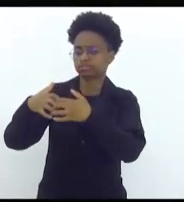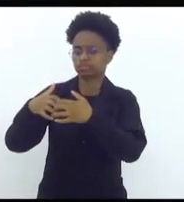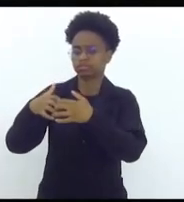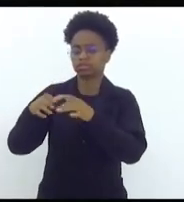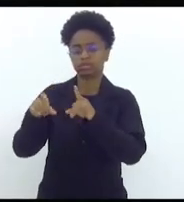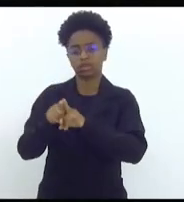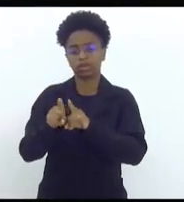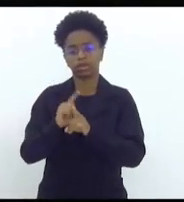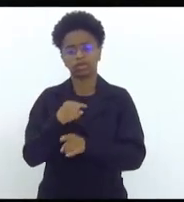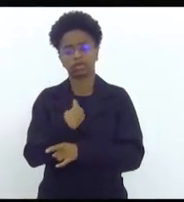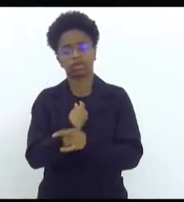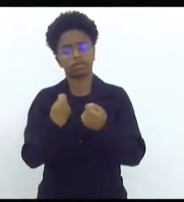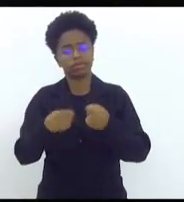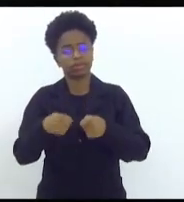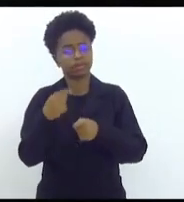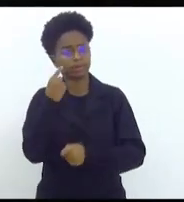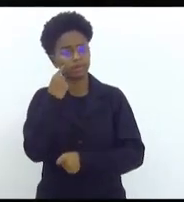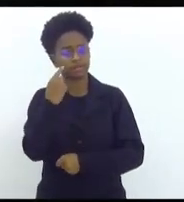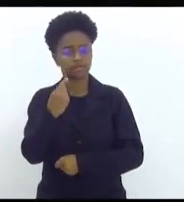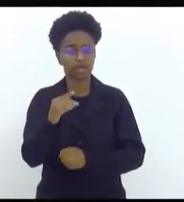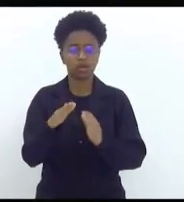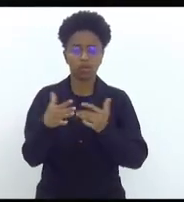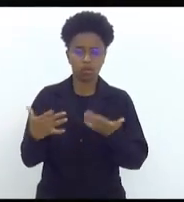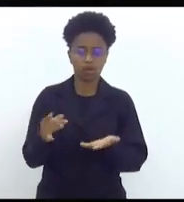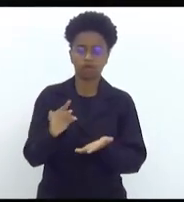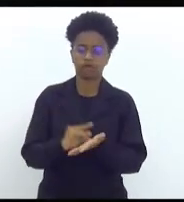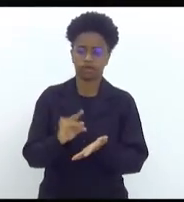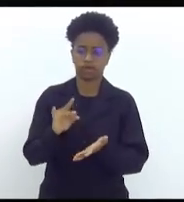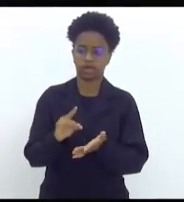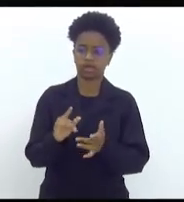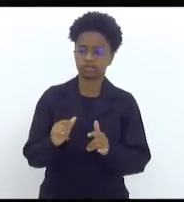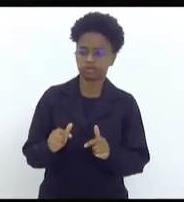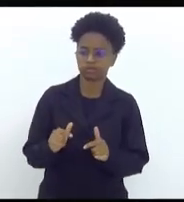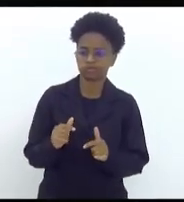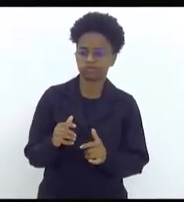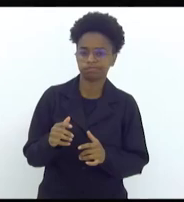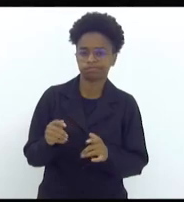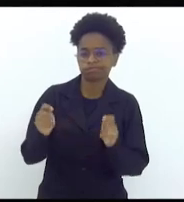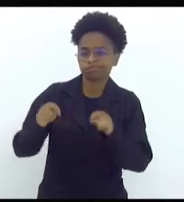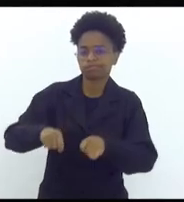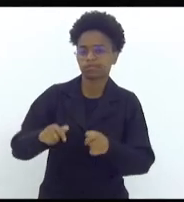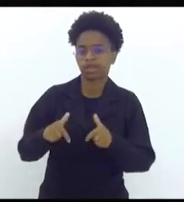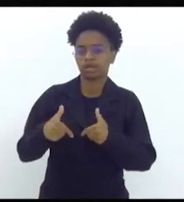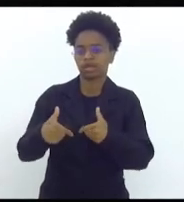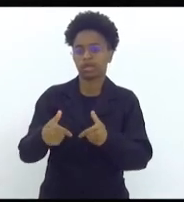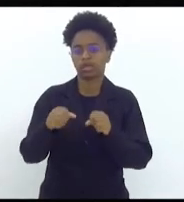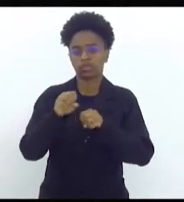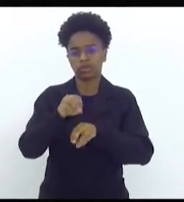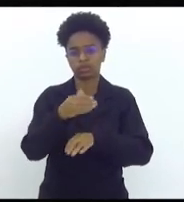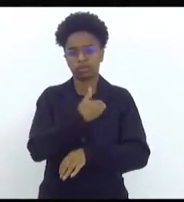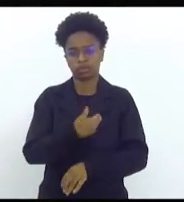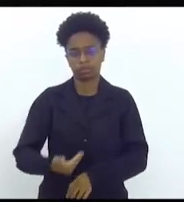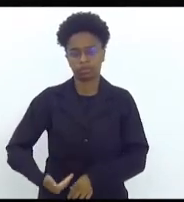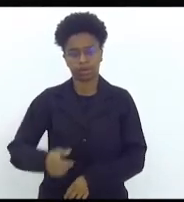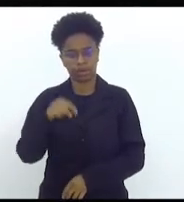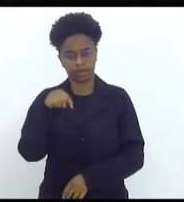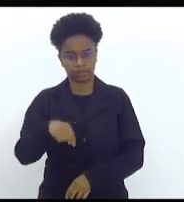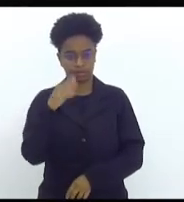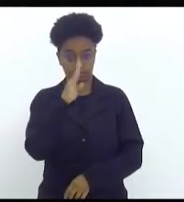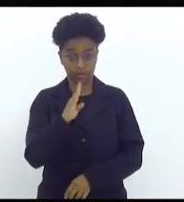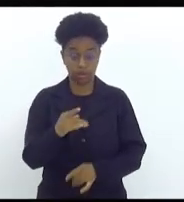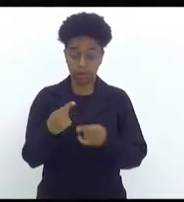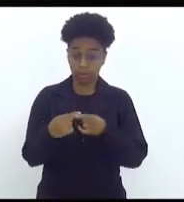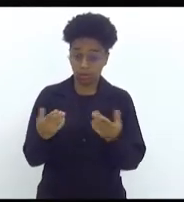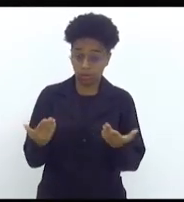chama também a refletir sobre Quais são as reais condições da educação pública no nosso país porque hoje